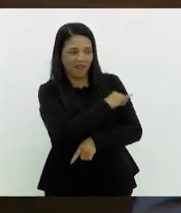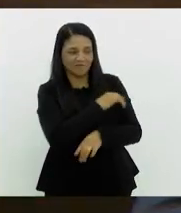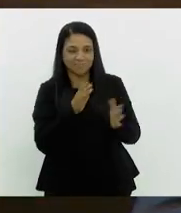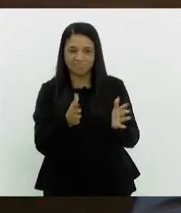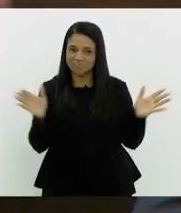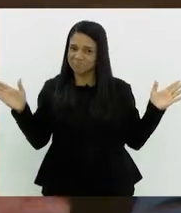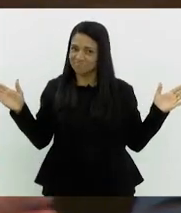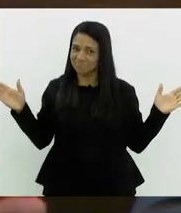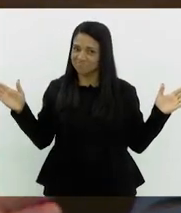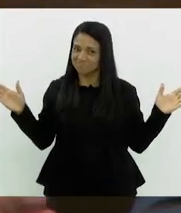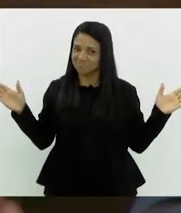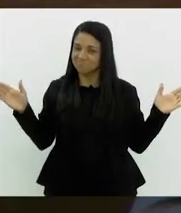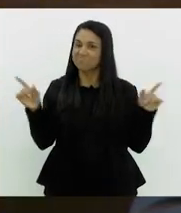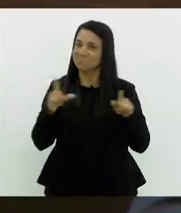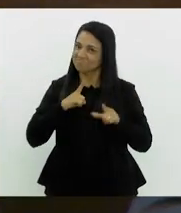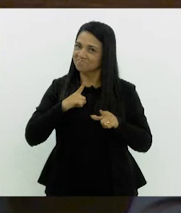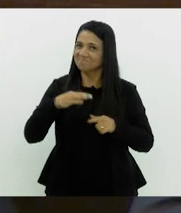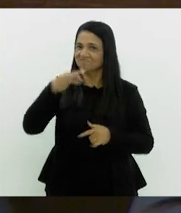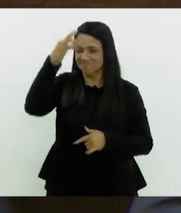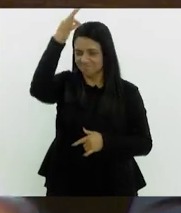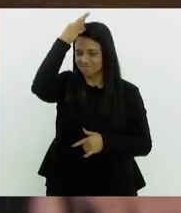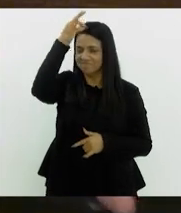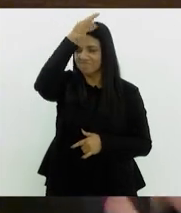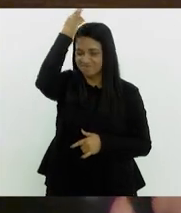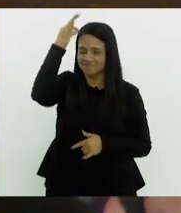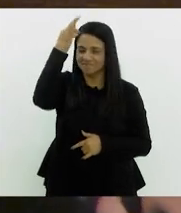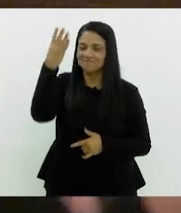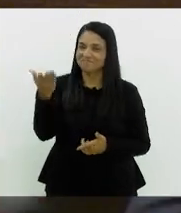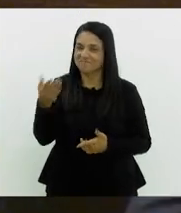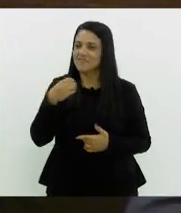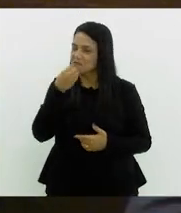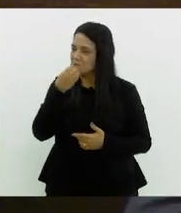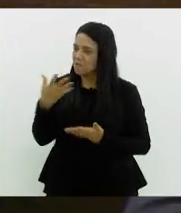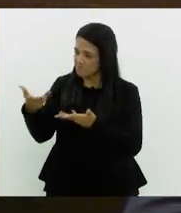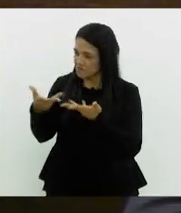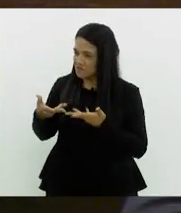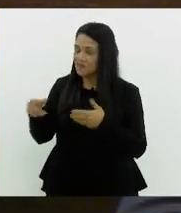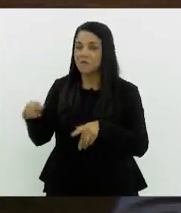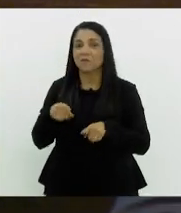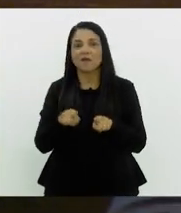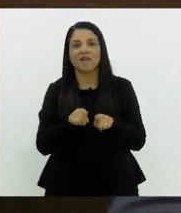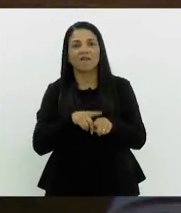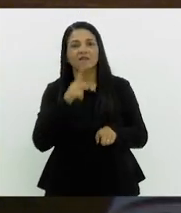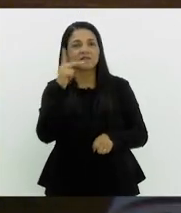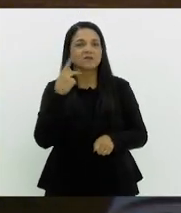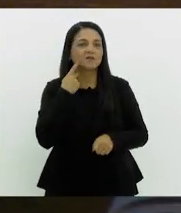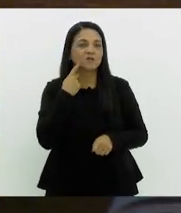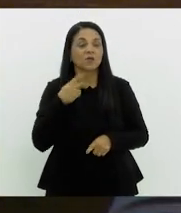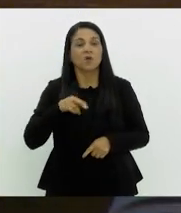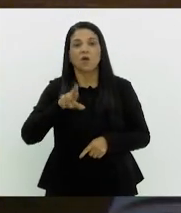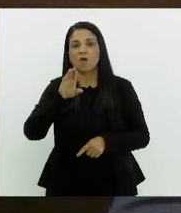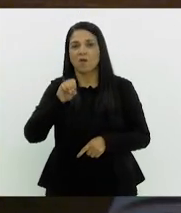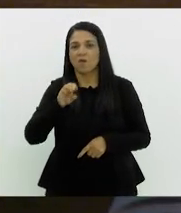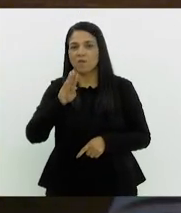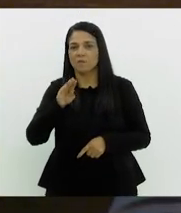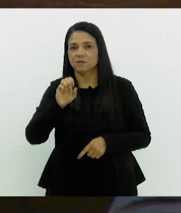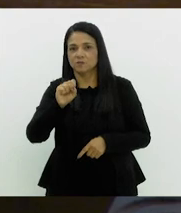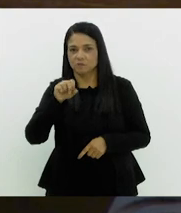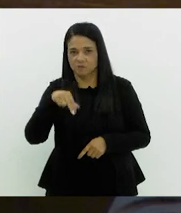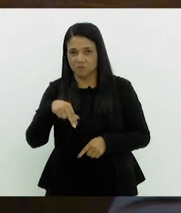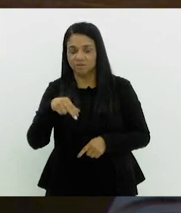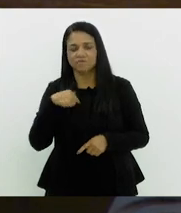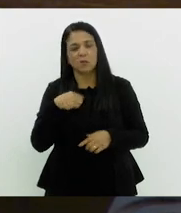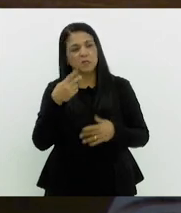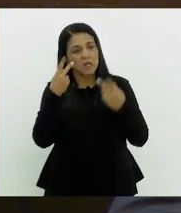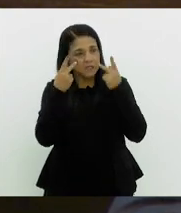Santo. Então, seja bem-vindo ao nosso Rio de Janeiro. E ao nosso querido Robson, eu queria testemunhar aqui aos senhores e senhoras que